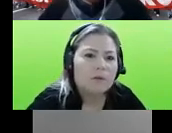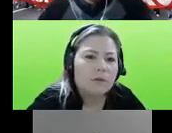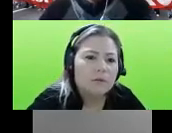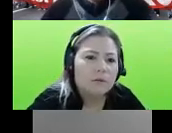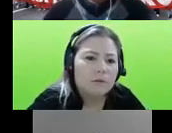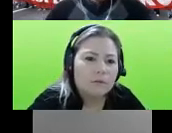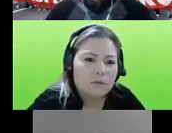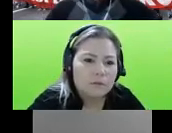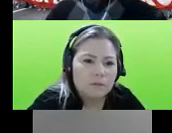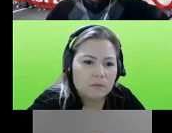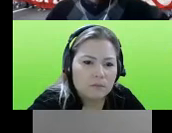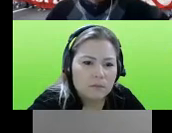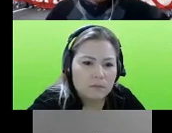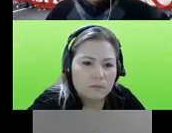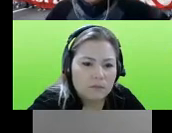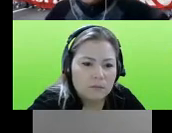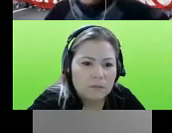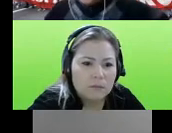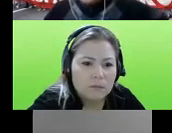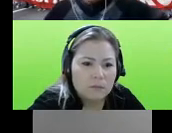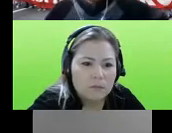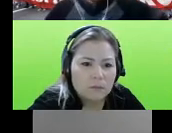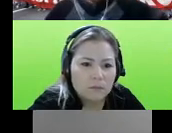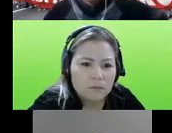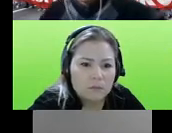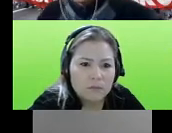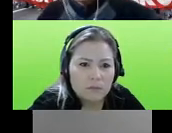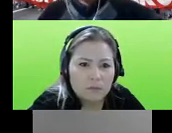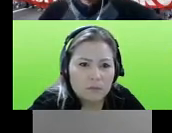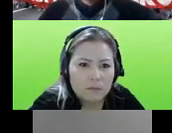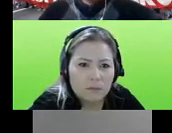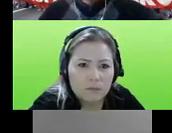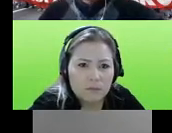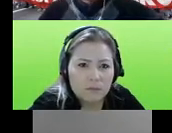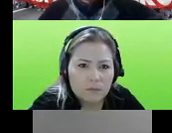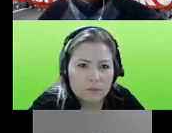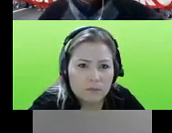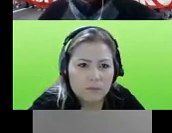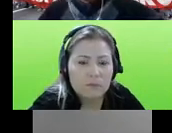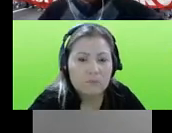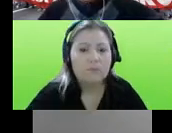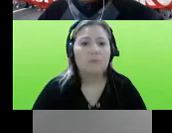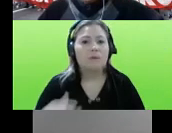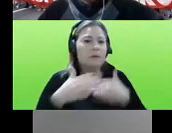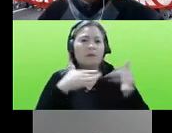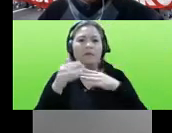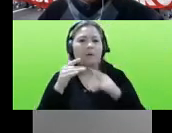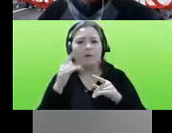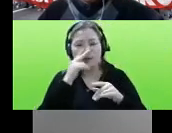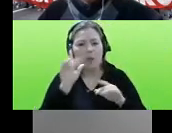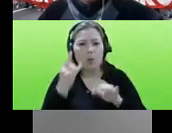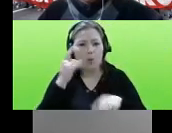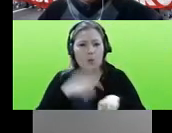É, mas independentemente do que for decidido agora, vejam bem, isso aqui não é o último momento